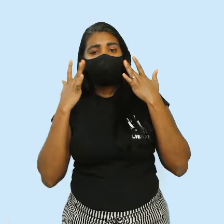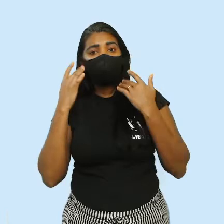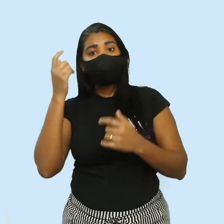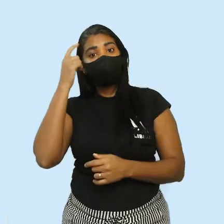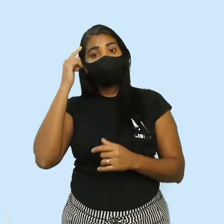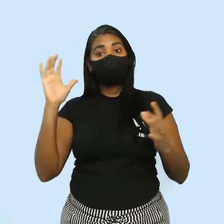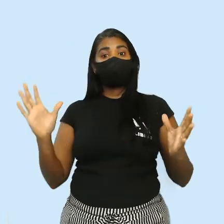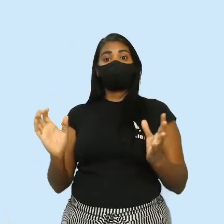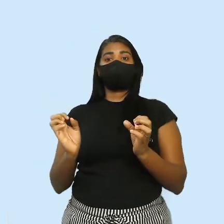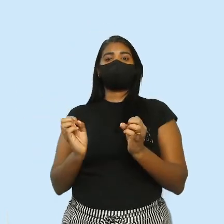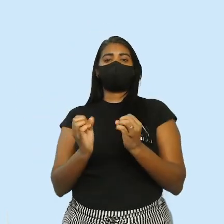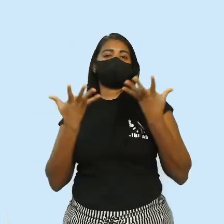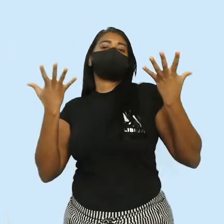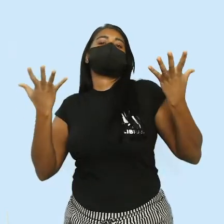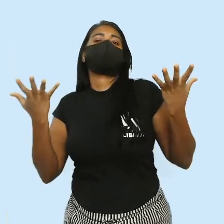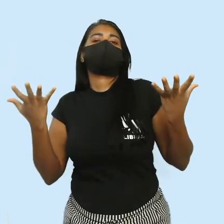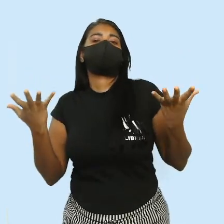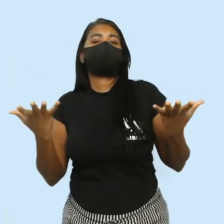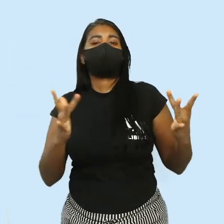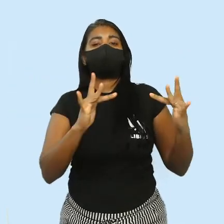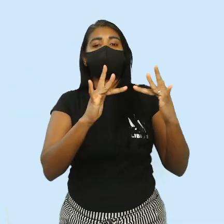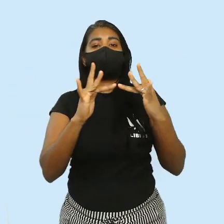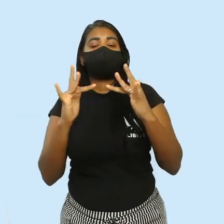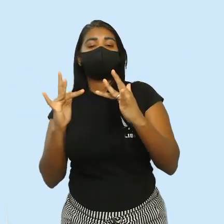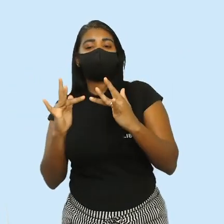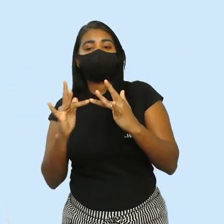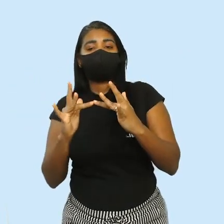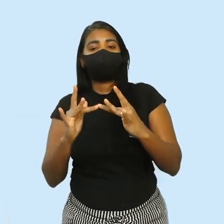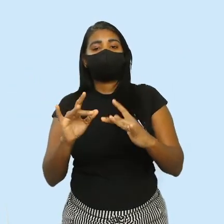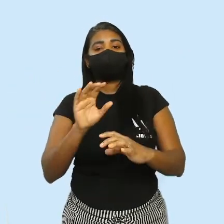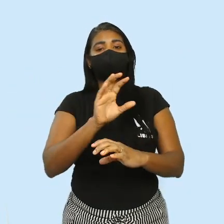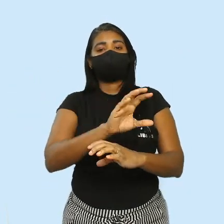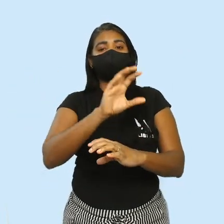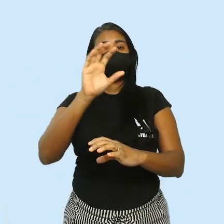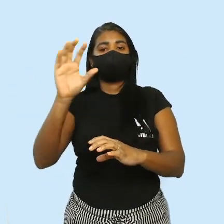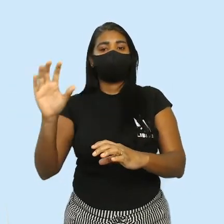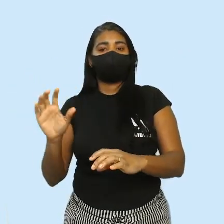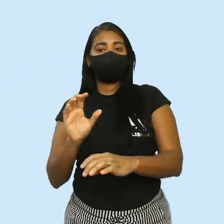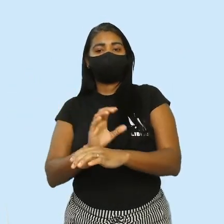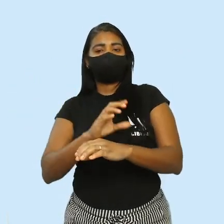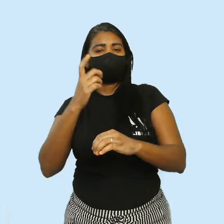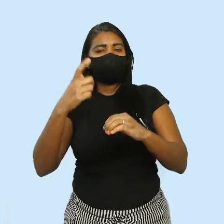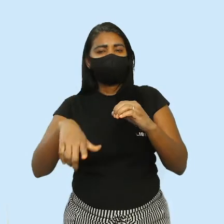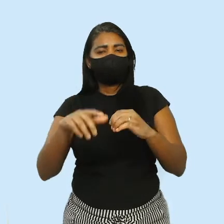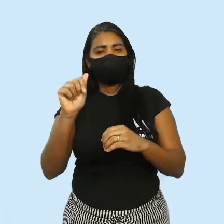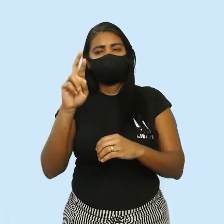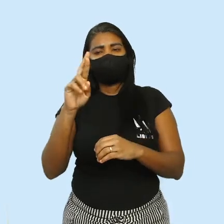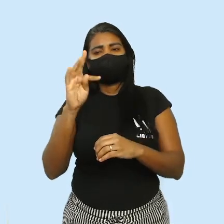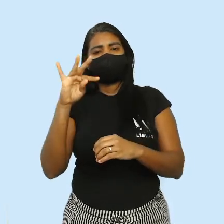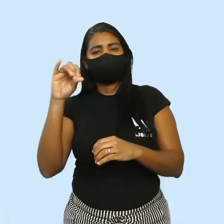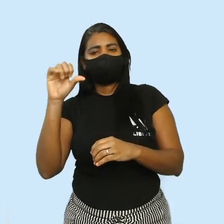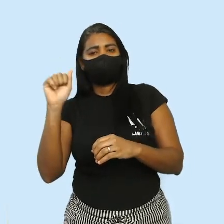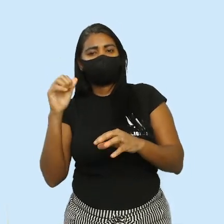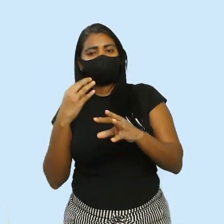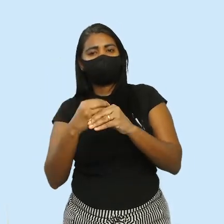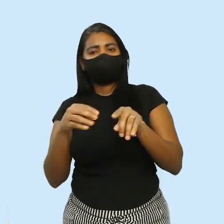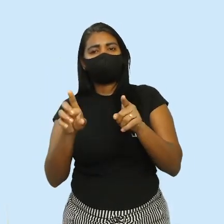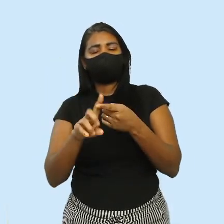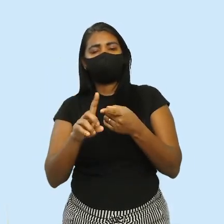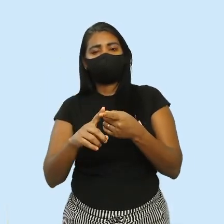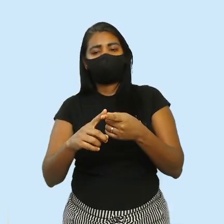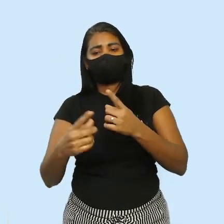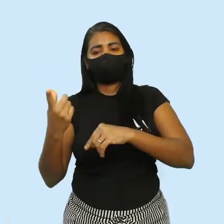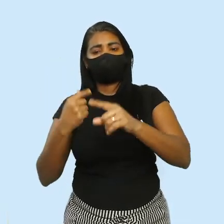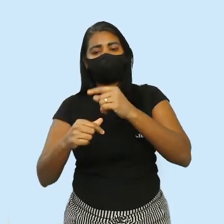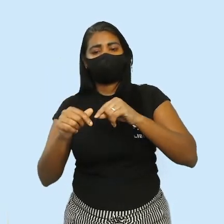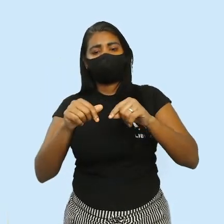festival. Imagina conectar todas os artistas, conectar o público, administrar